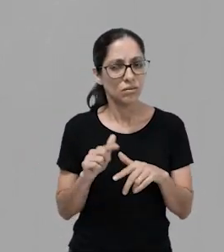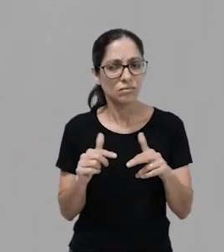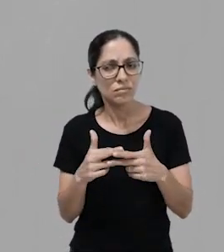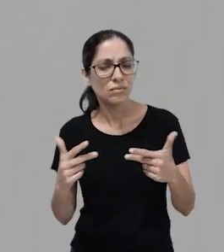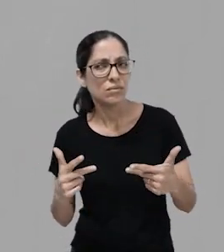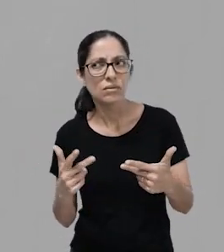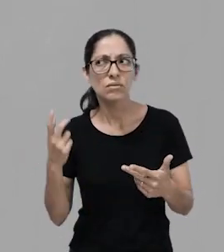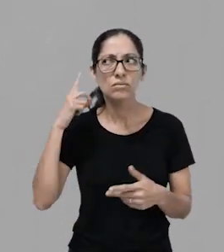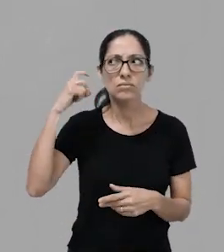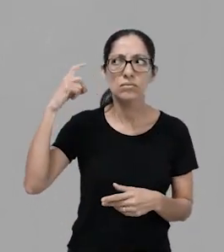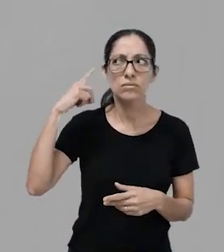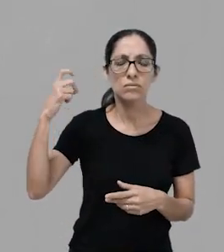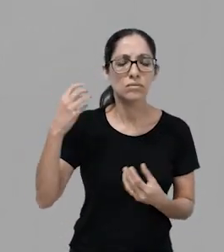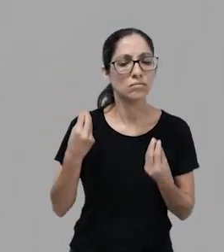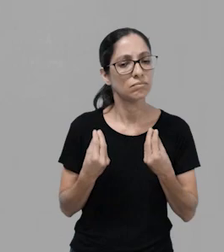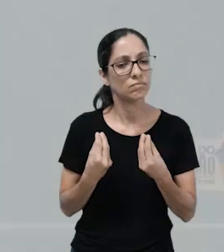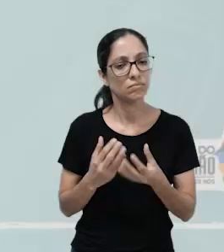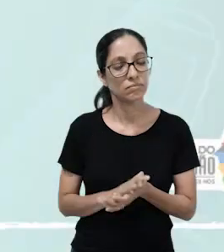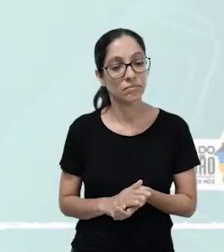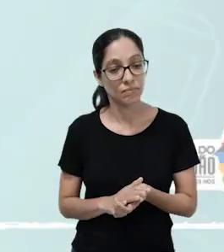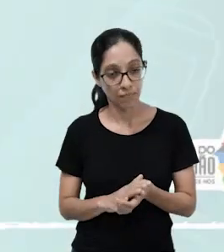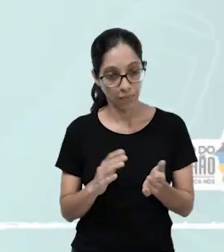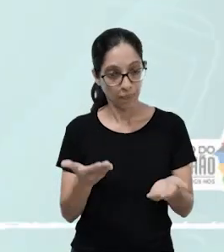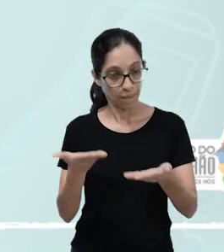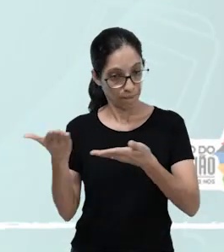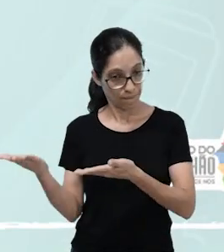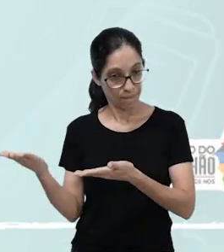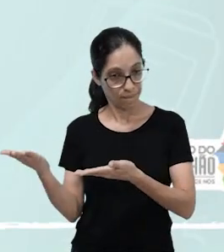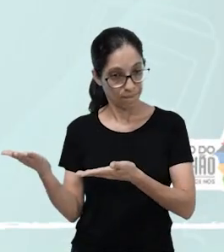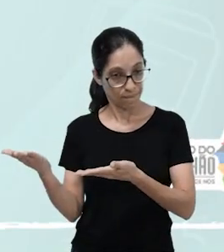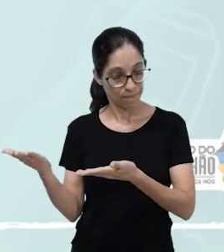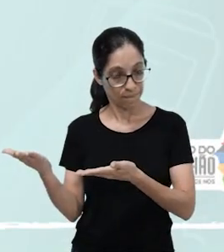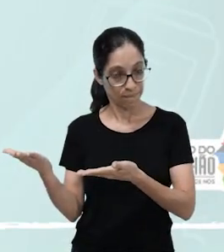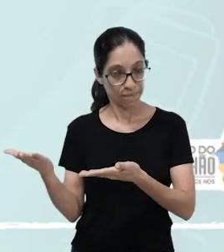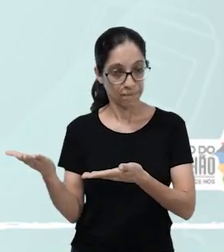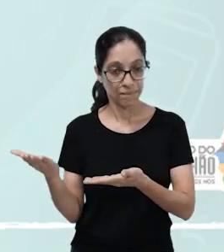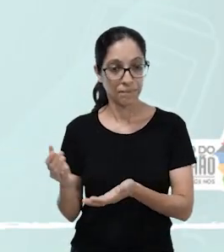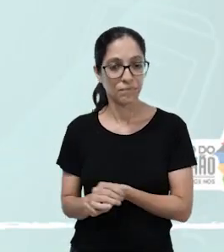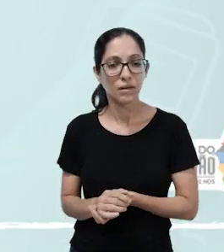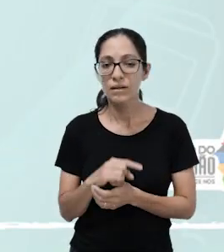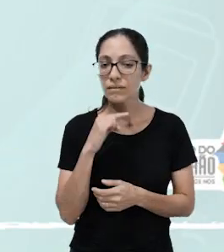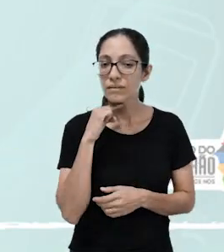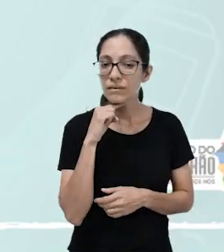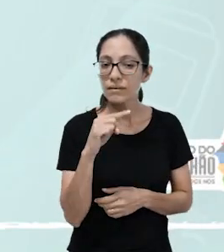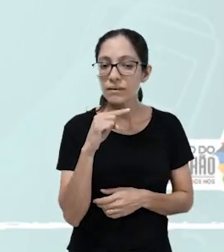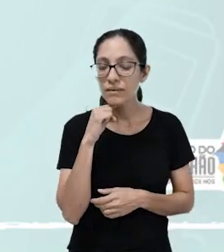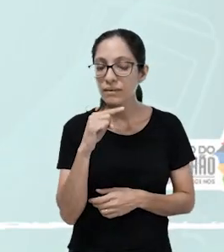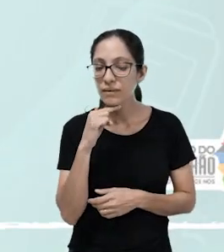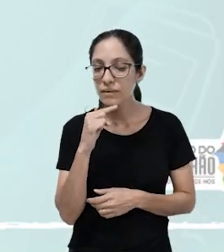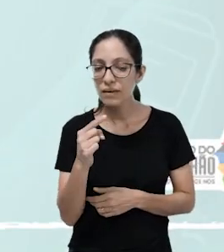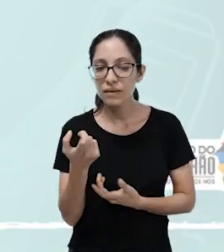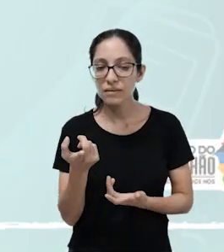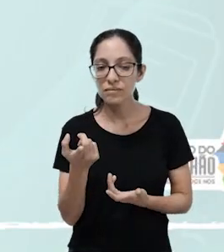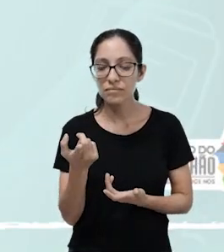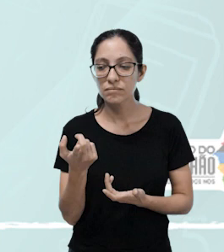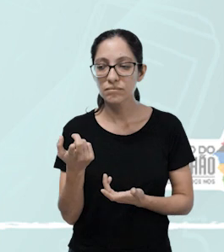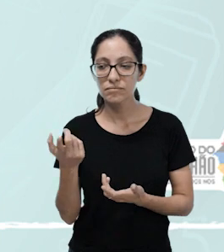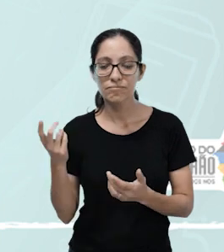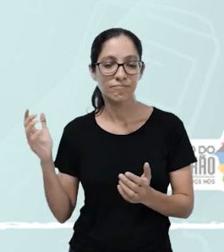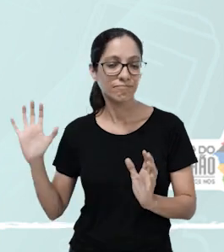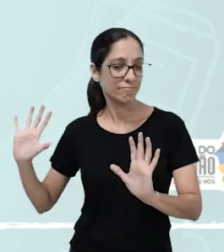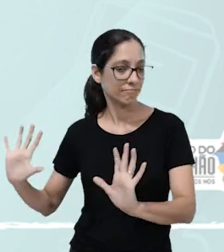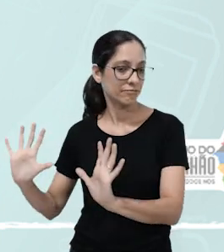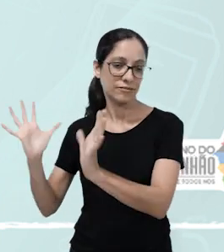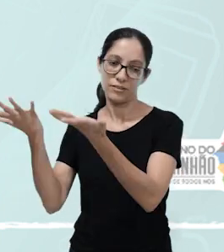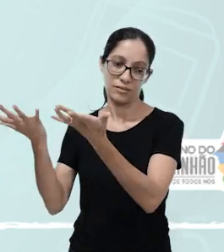equipamento que está emitindo aquele som. Nobody is going to the party. Ninguém vai para a festa. Ou